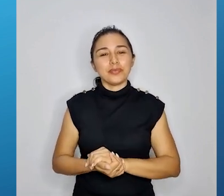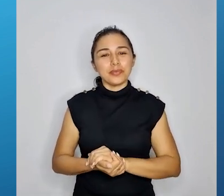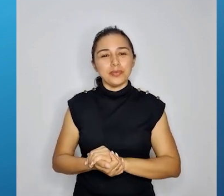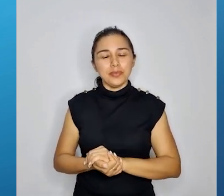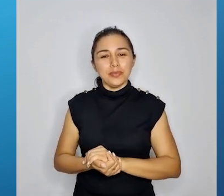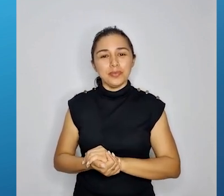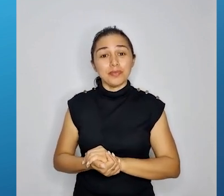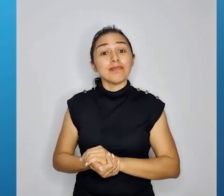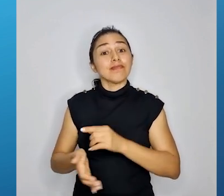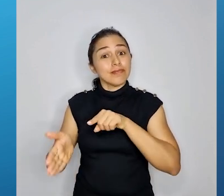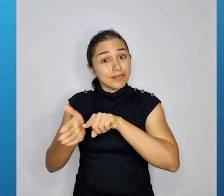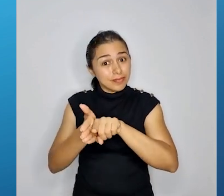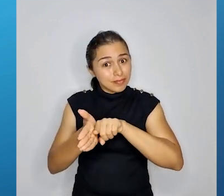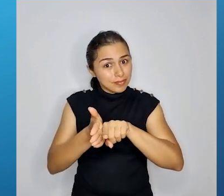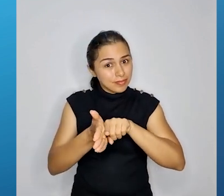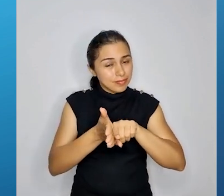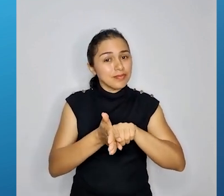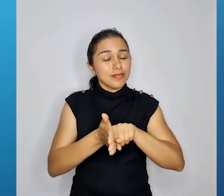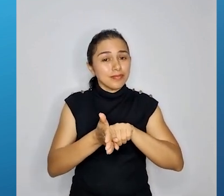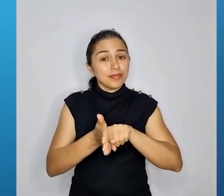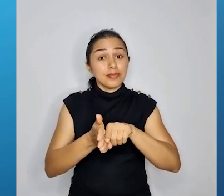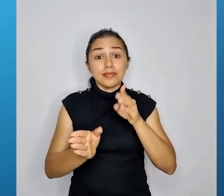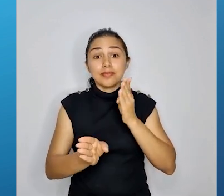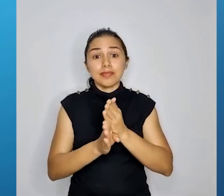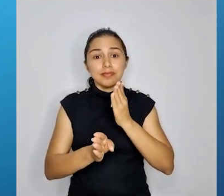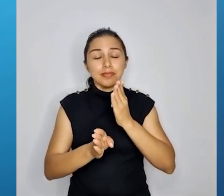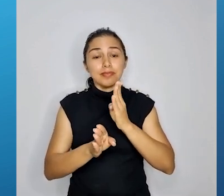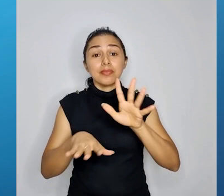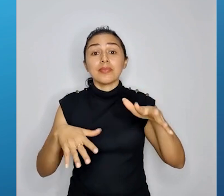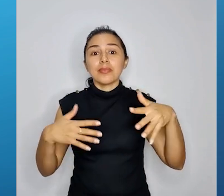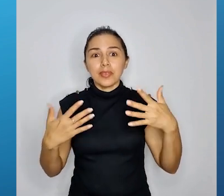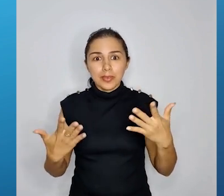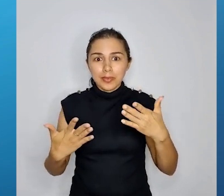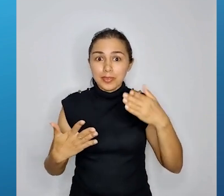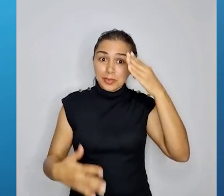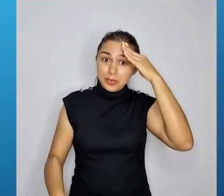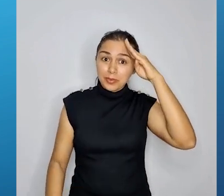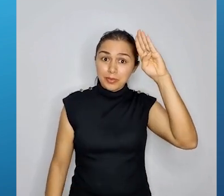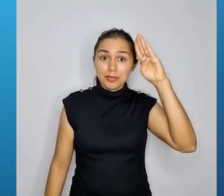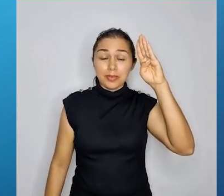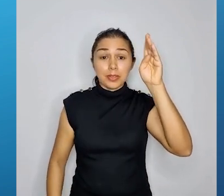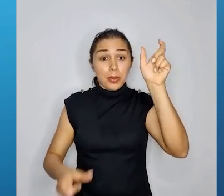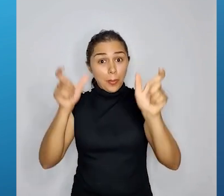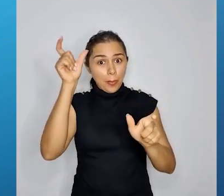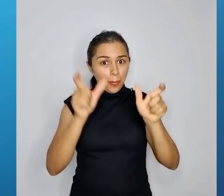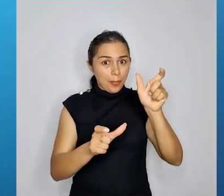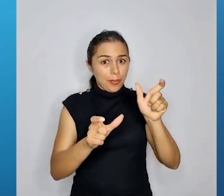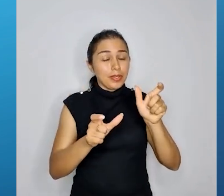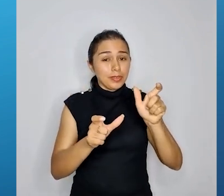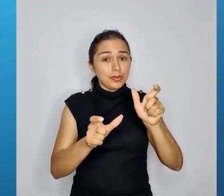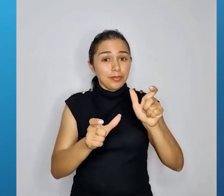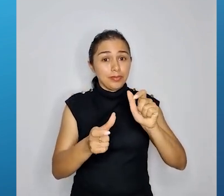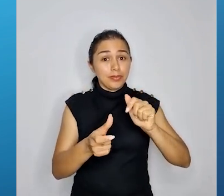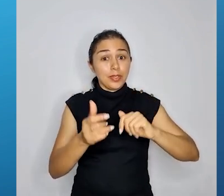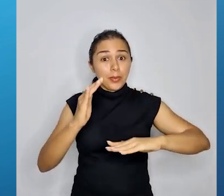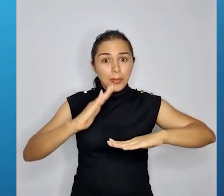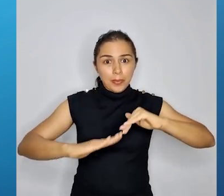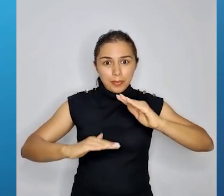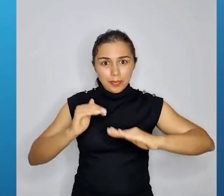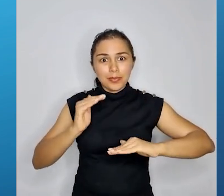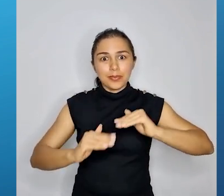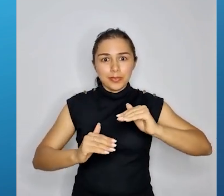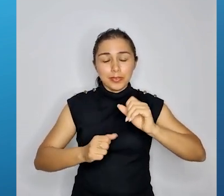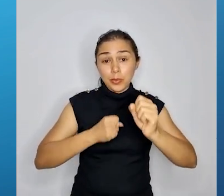outros meios de pesquisa. Queria que você descobrisse quais são os principais atletas maratonistas